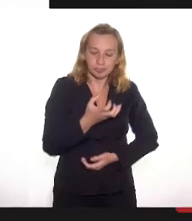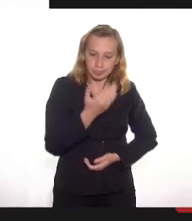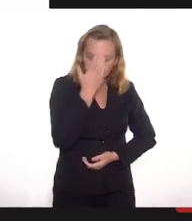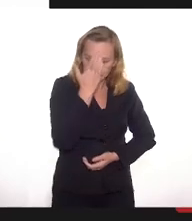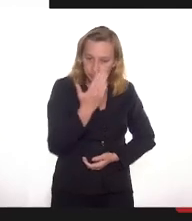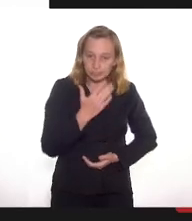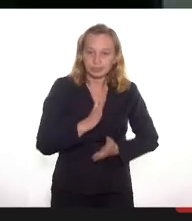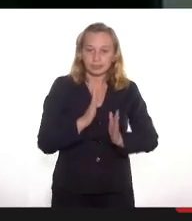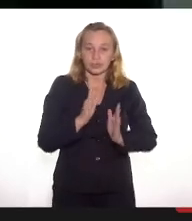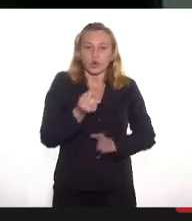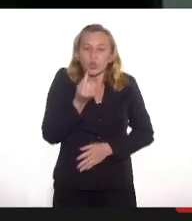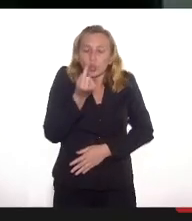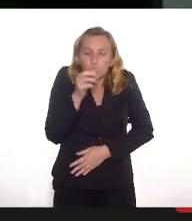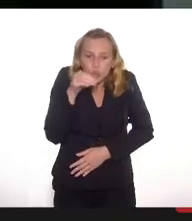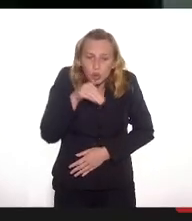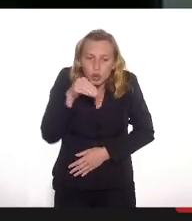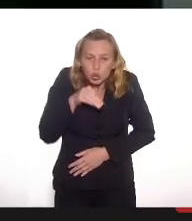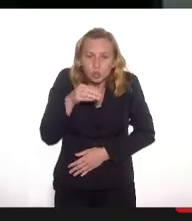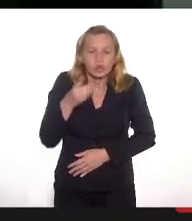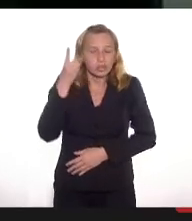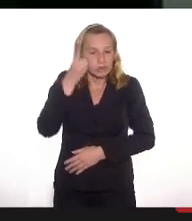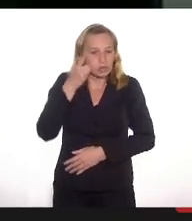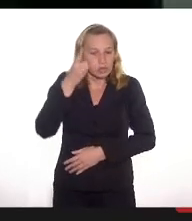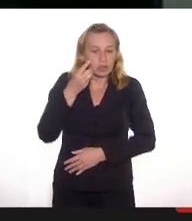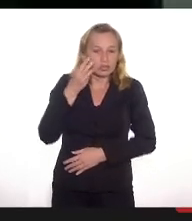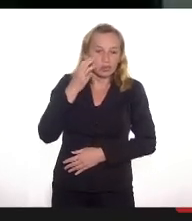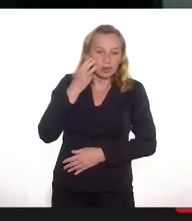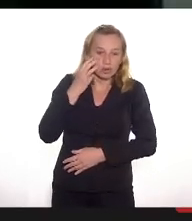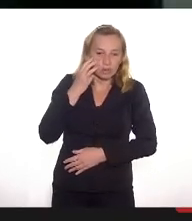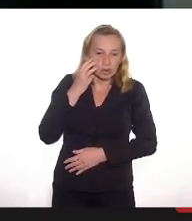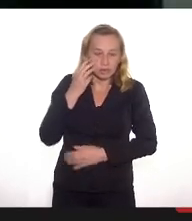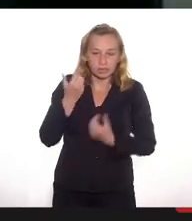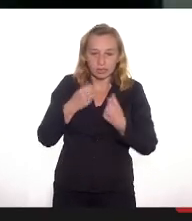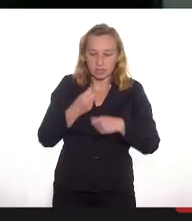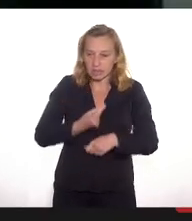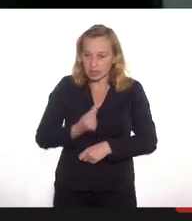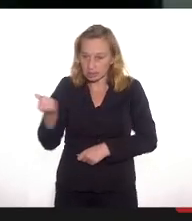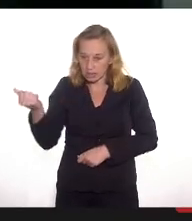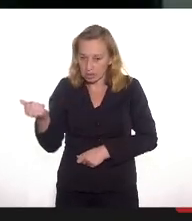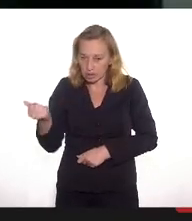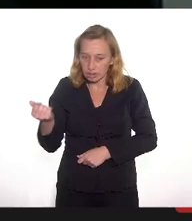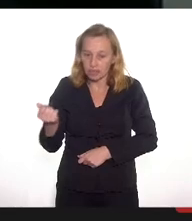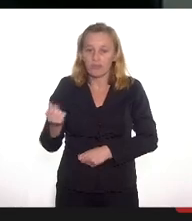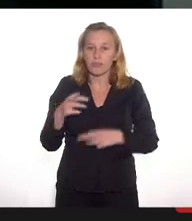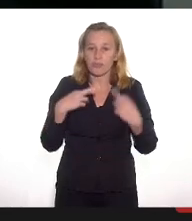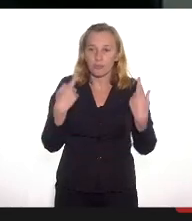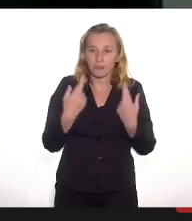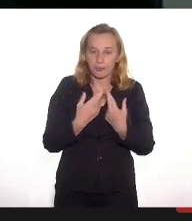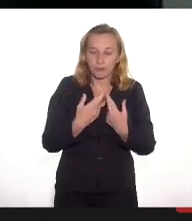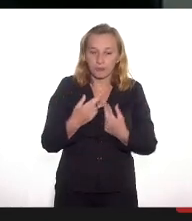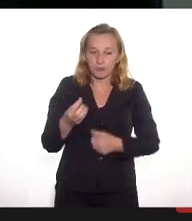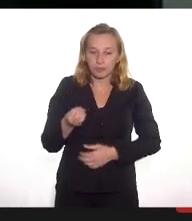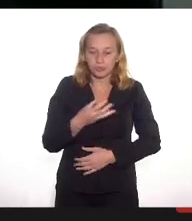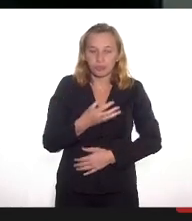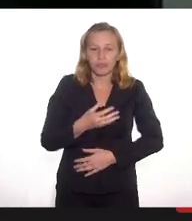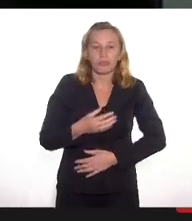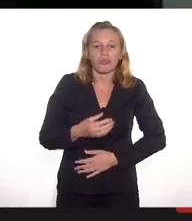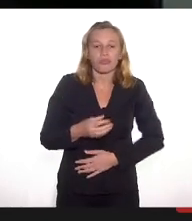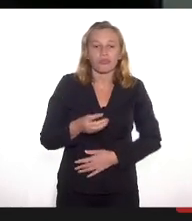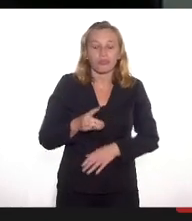agradecer vou passar um minuto para o Deputado waldeck Carneiro tá precisando sair para uma agenda o